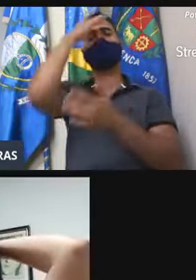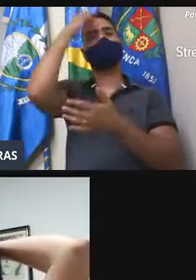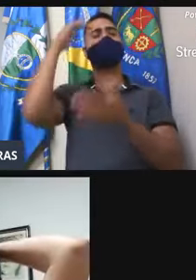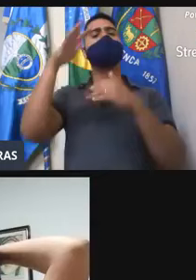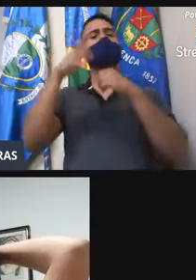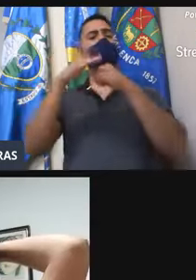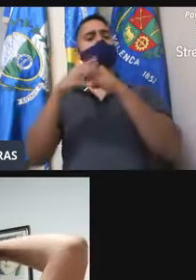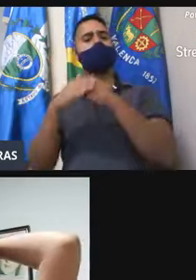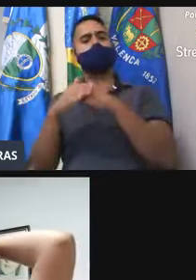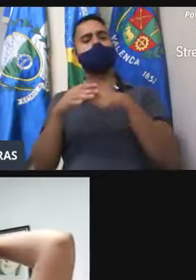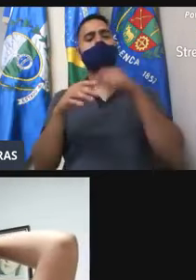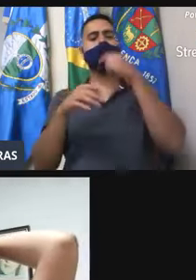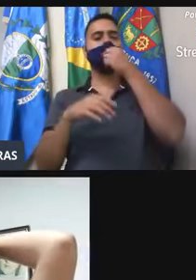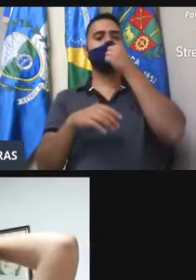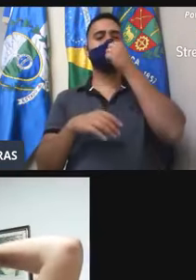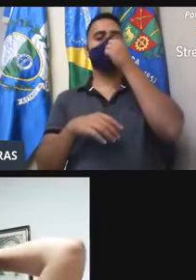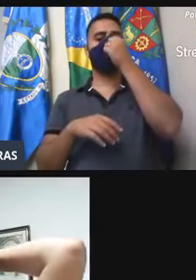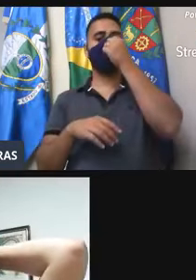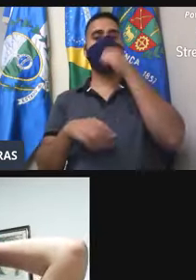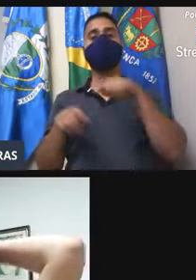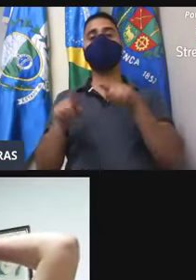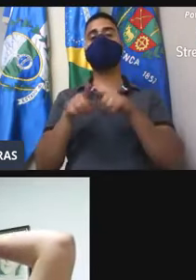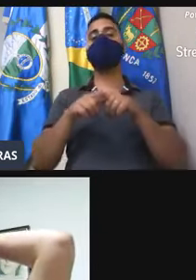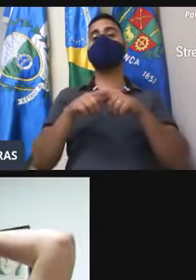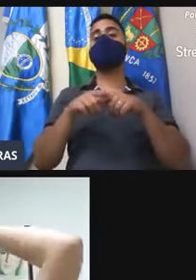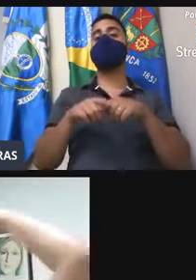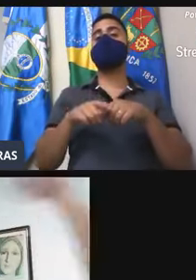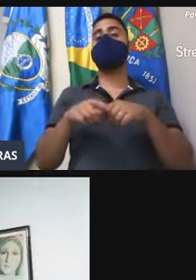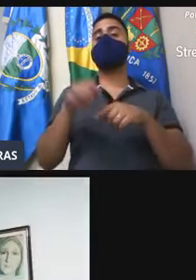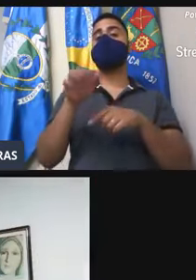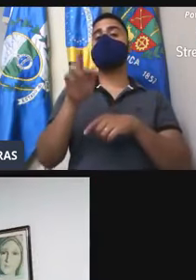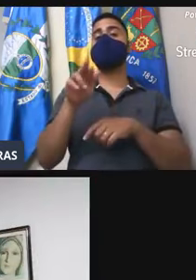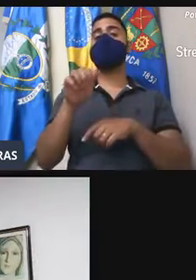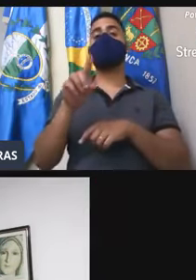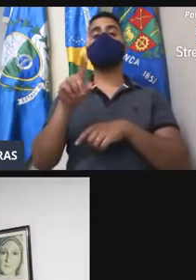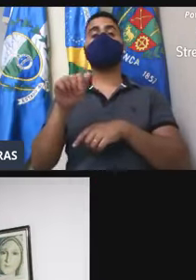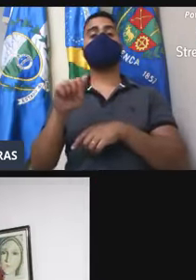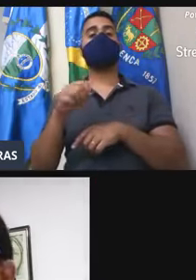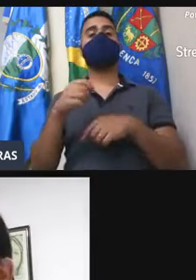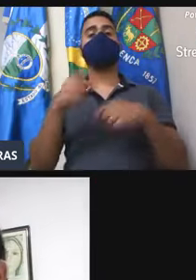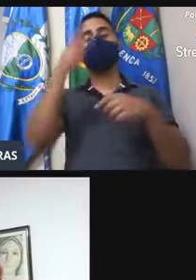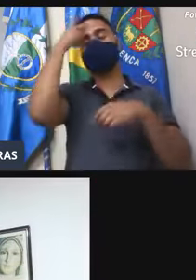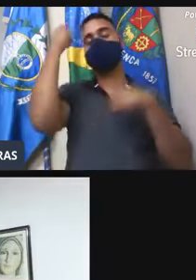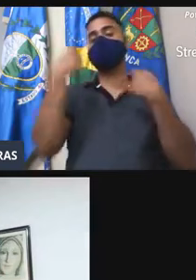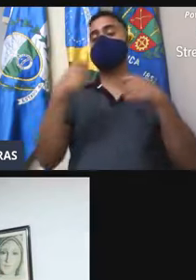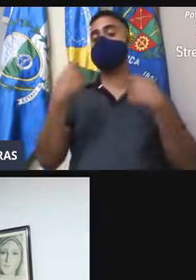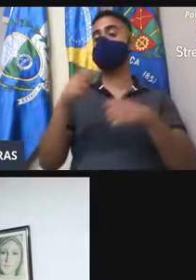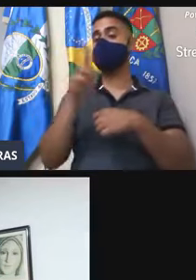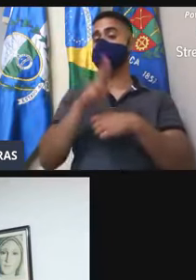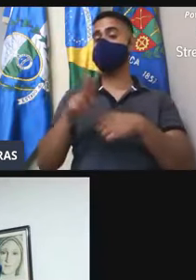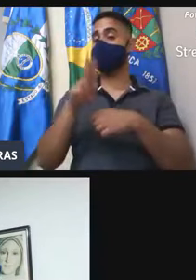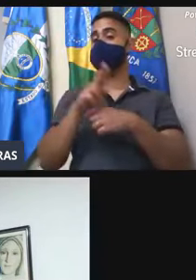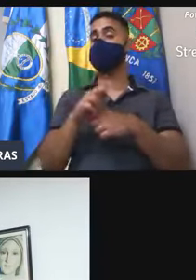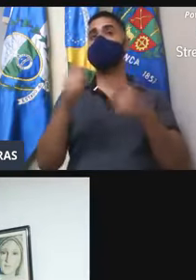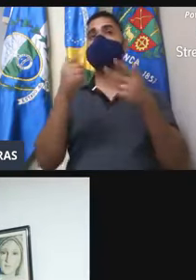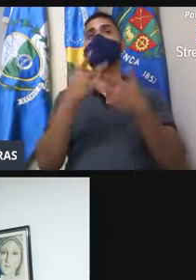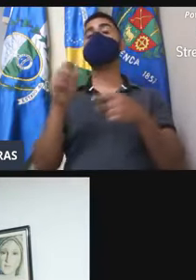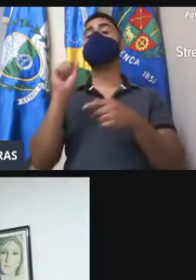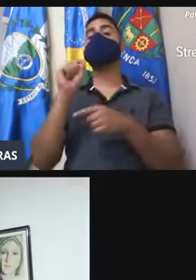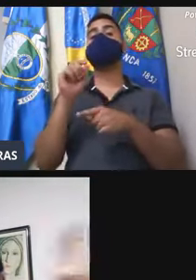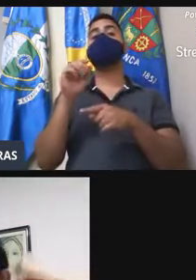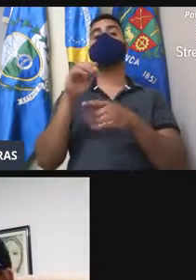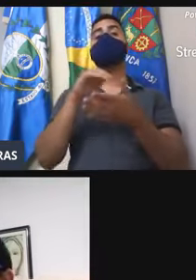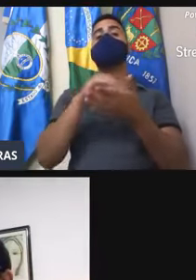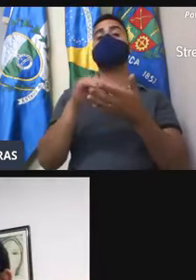leitos e dietas de prescrição especial e fraldas descartáveis para pessoas que têm necessidade de uso. São demandas da